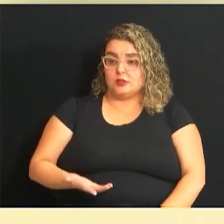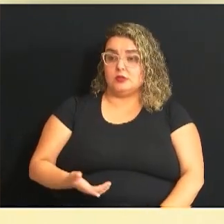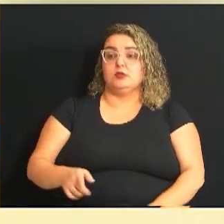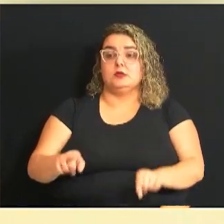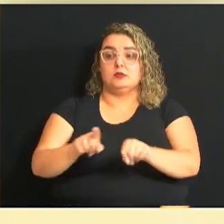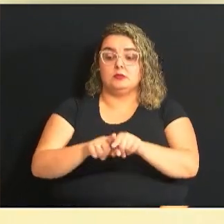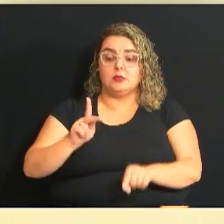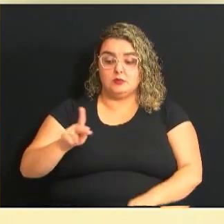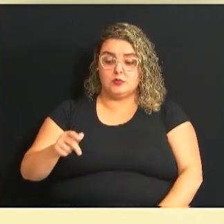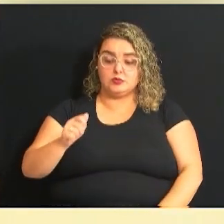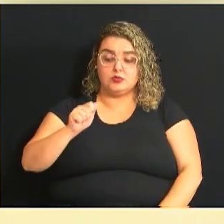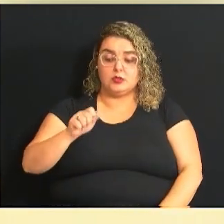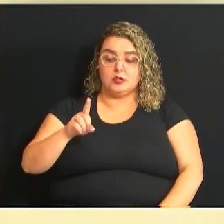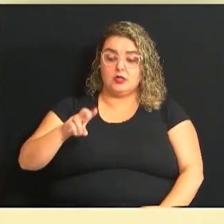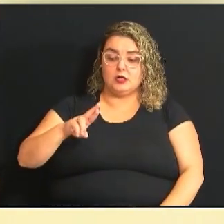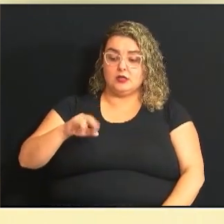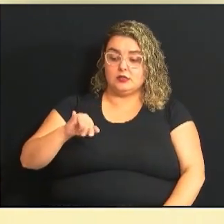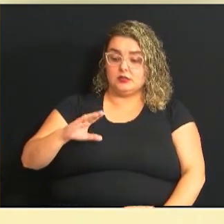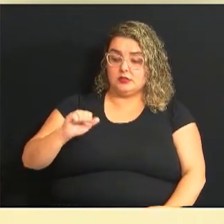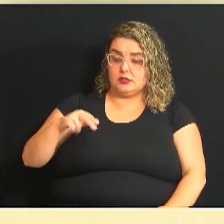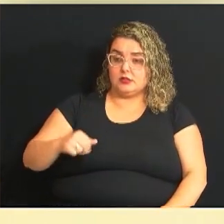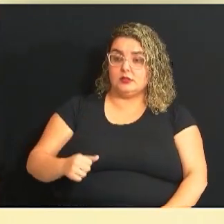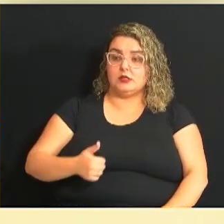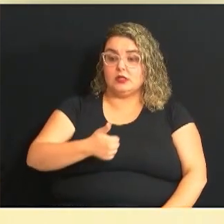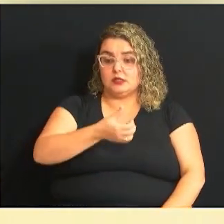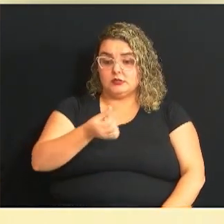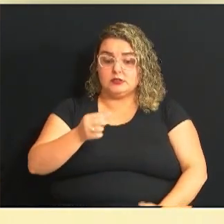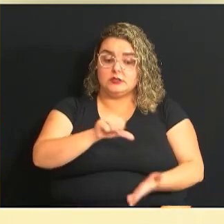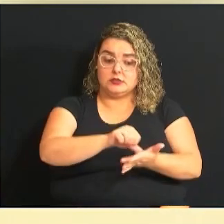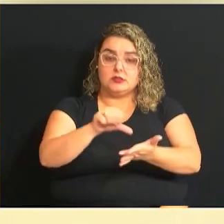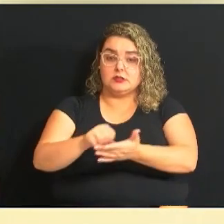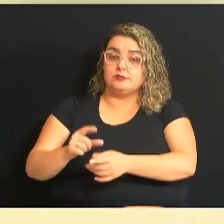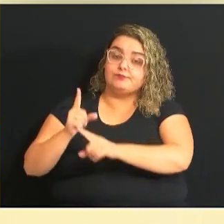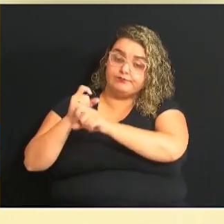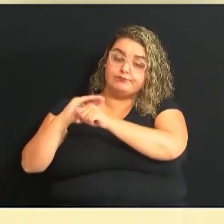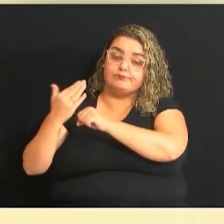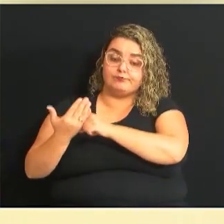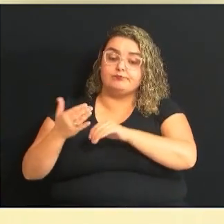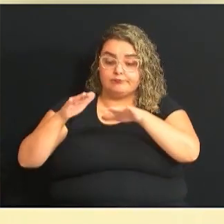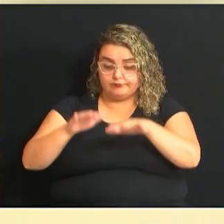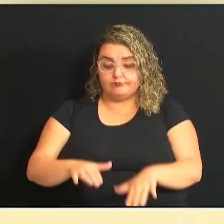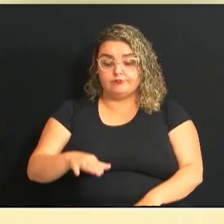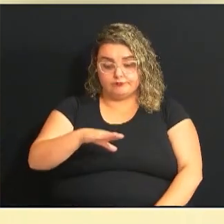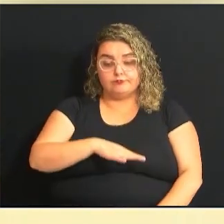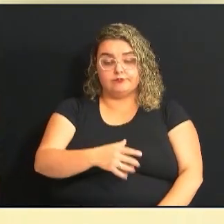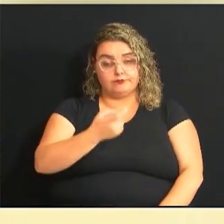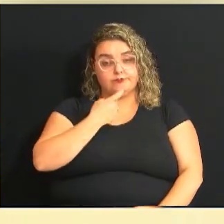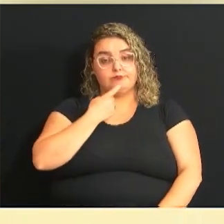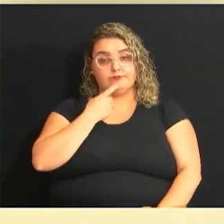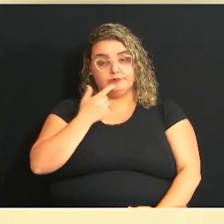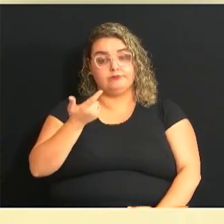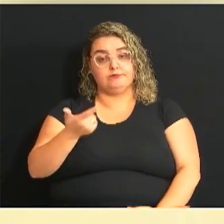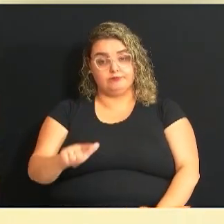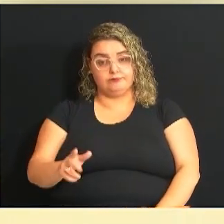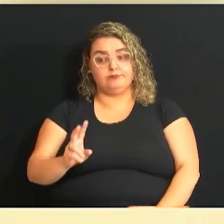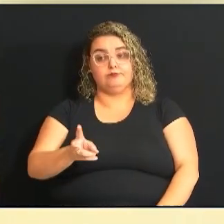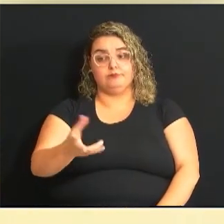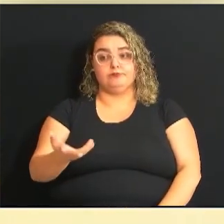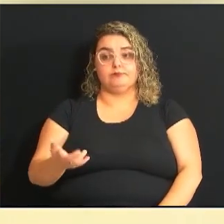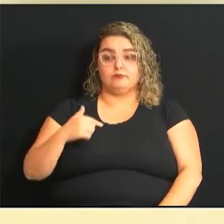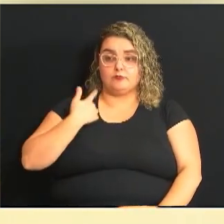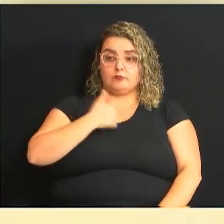região, e também a professora Adriana apontando essas 16 células nazistas, então, que estão aqui instaladas na cidade